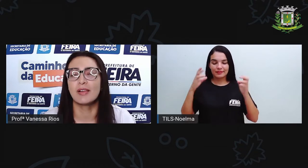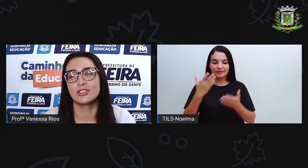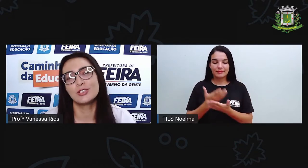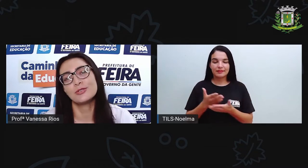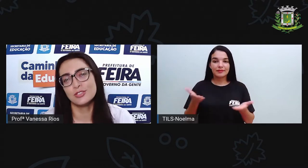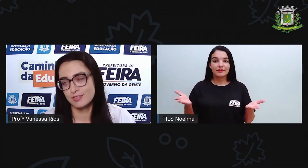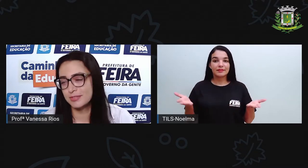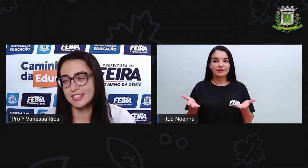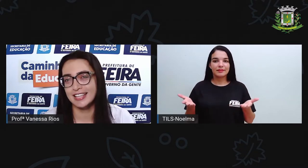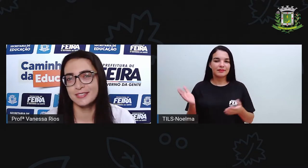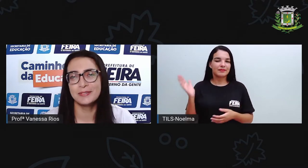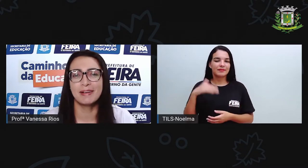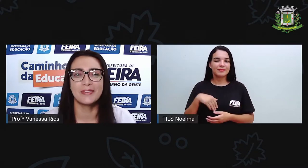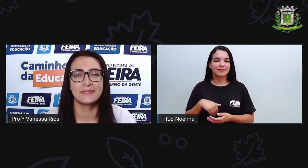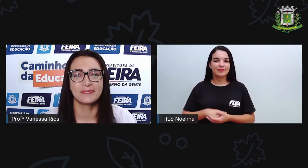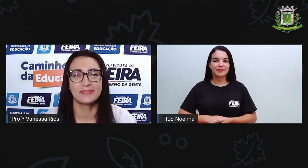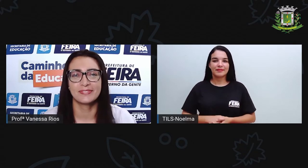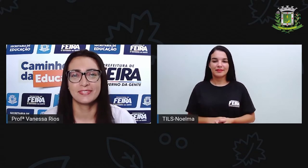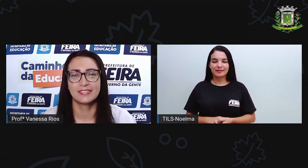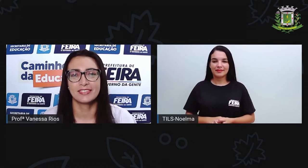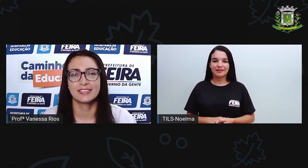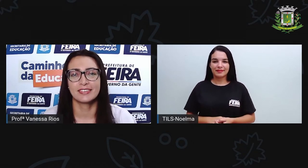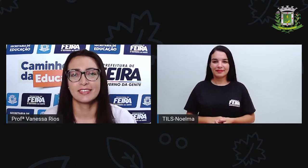videoaula de hoje. Vamos lá, turma?